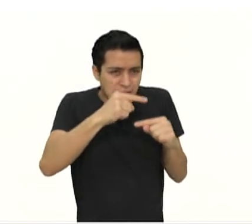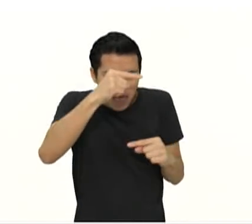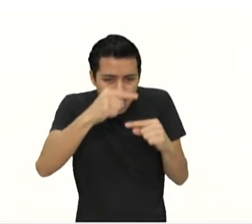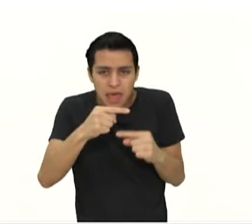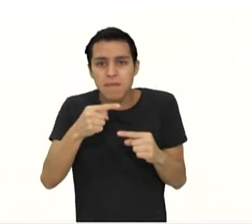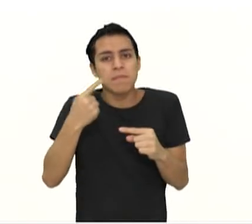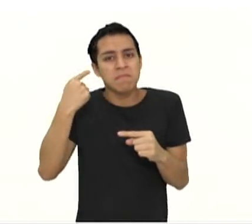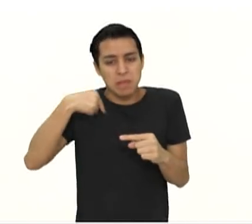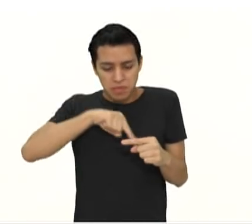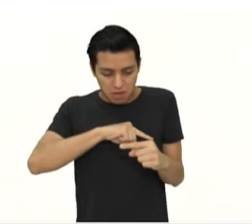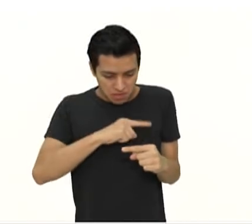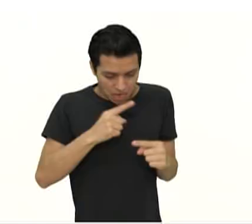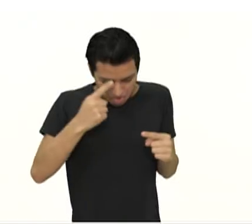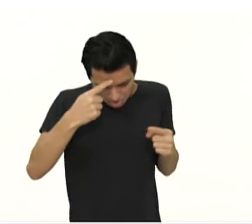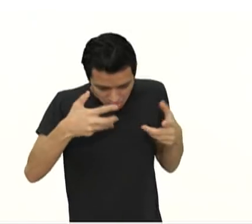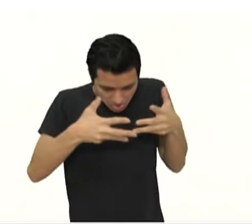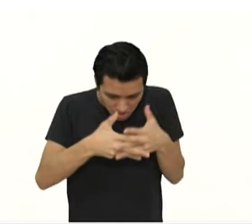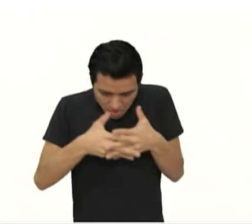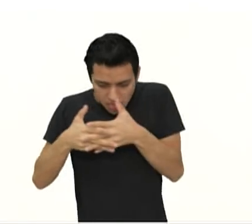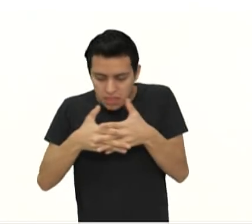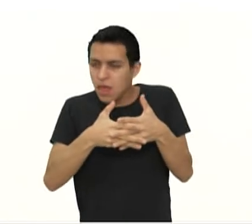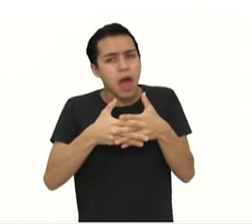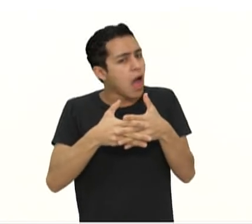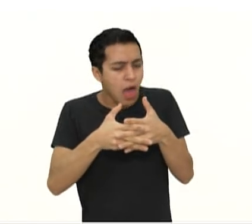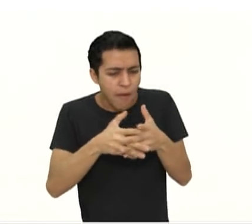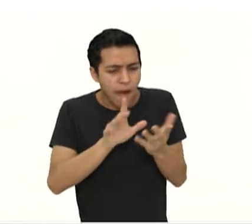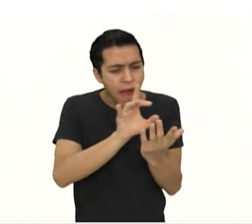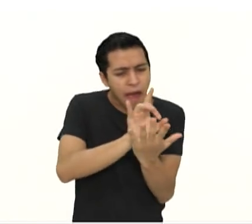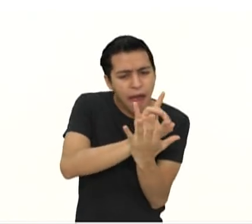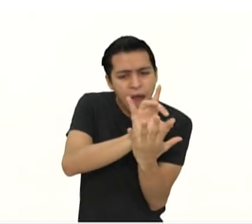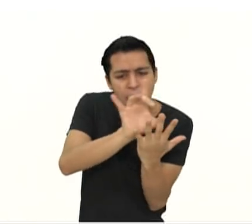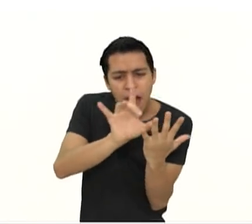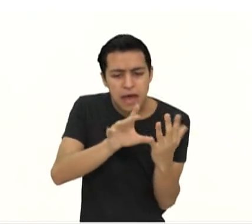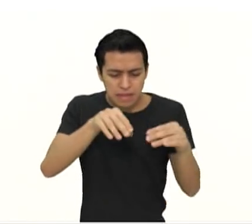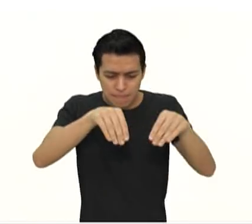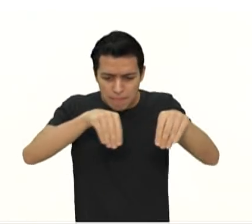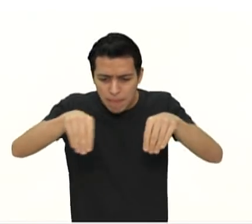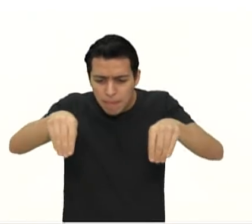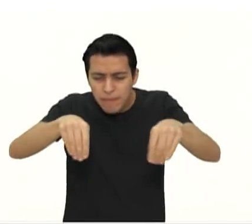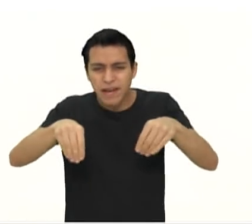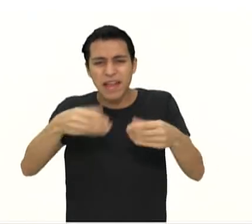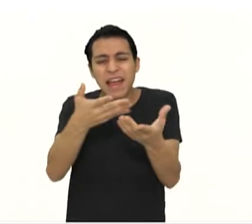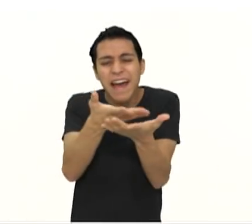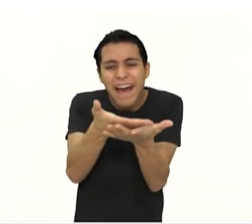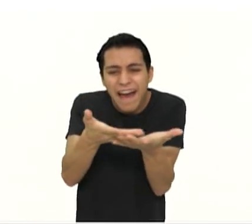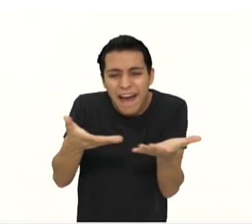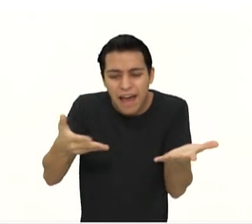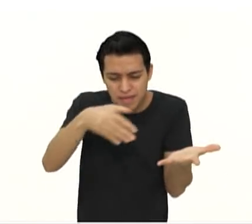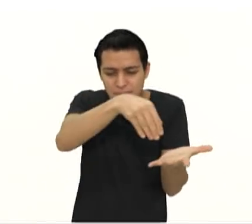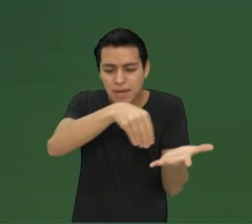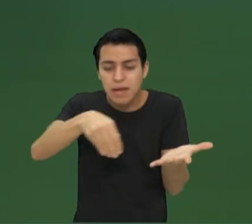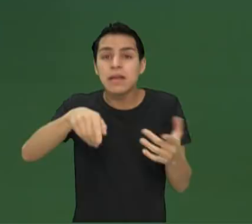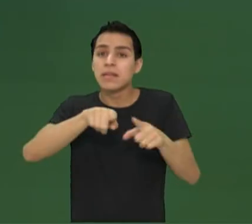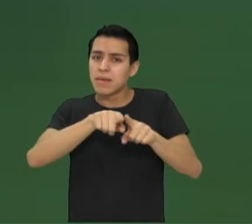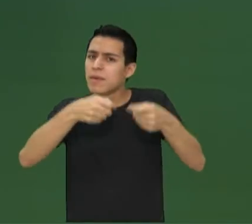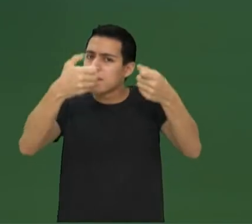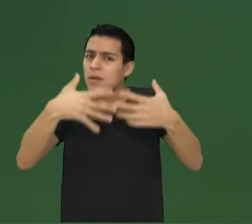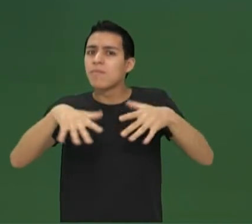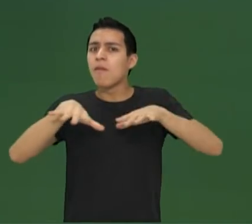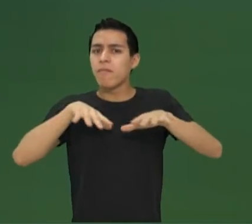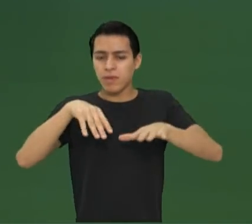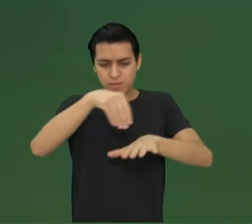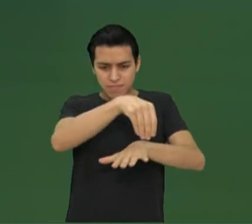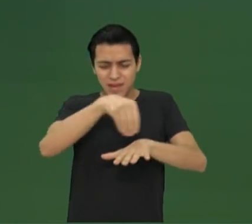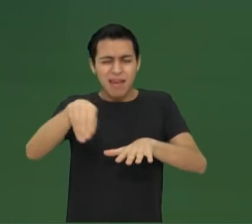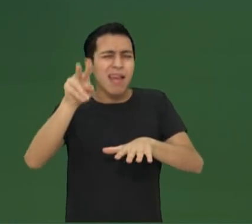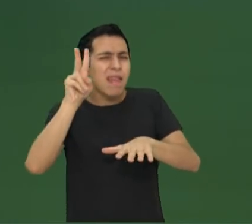não se perder na fisionomia ali delas ali, para a gente não confundir as pecinhas, né? Falamos sobre os movimentos. Lembra que cada uma